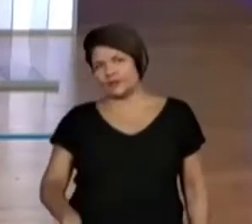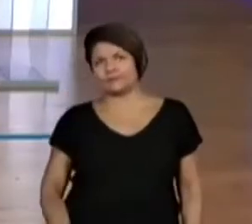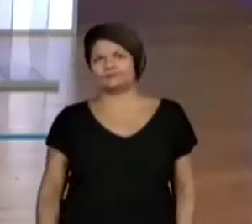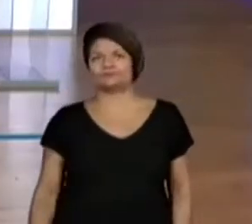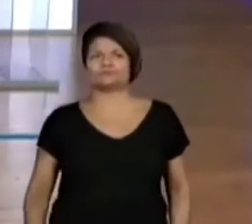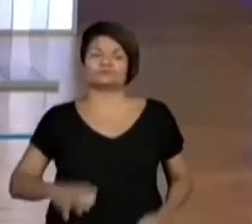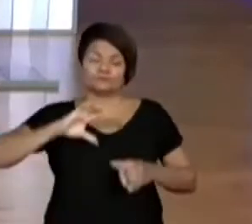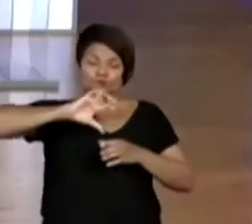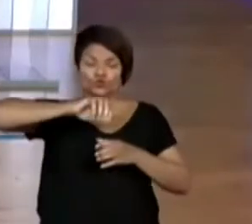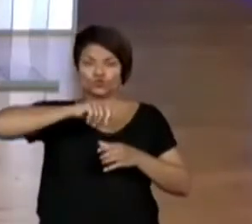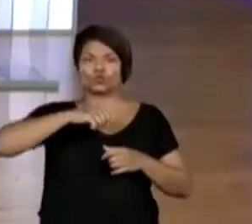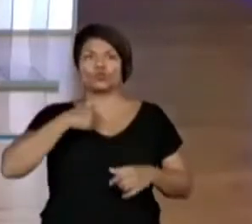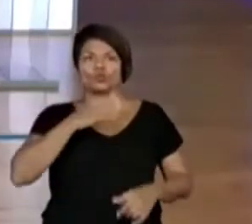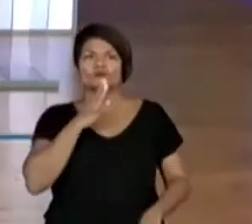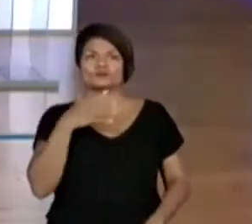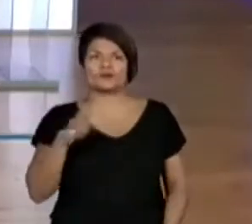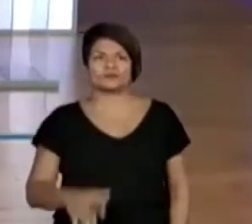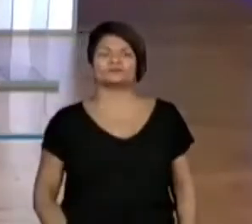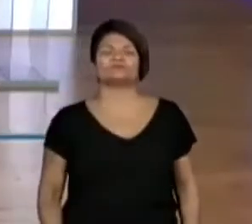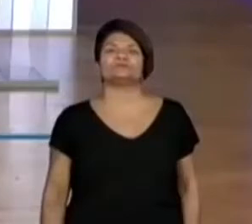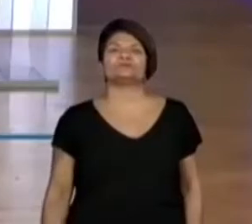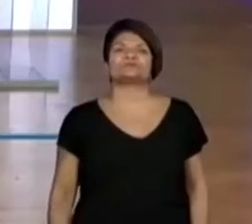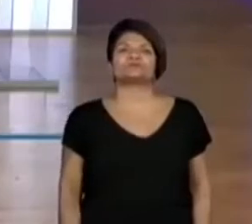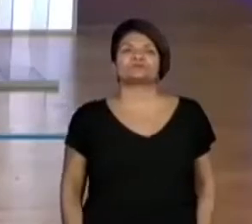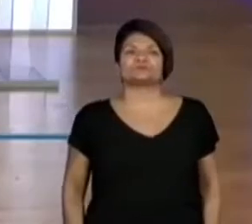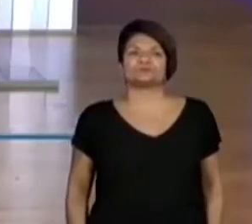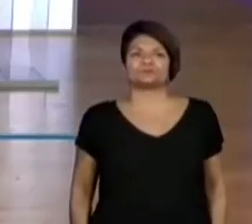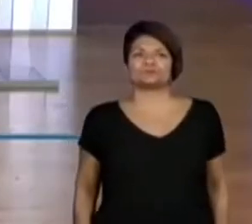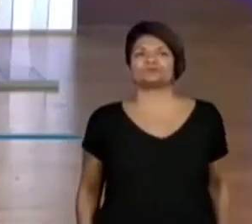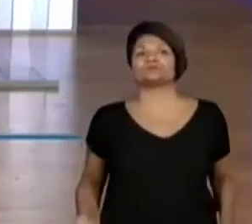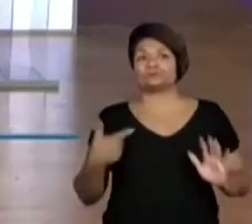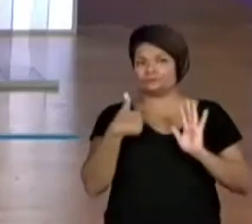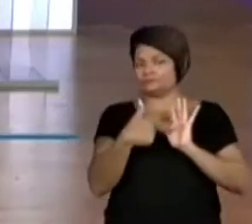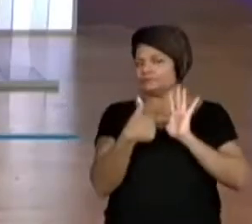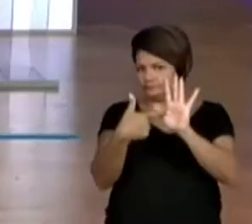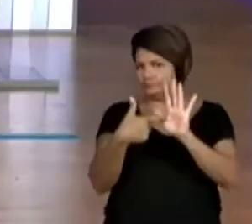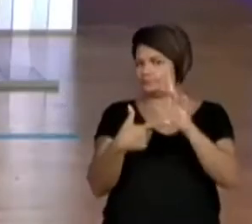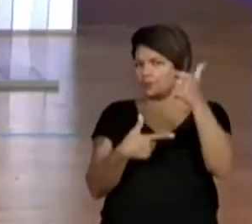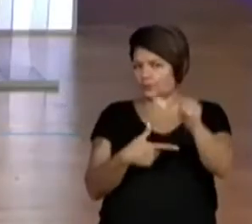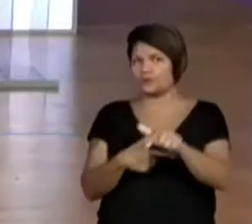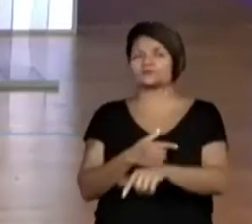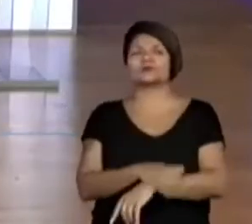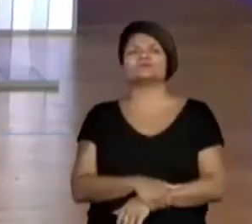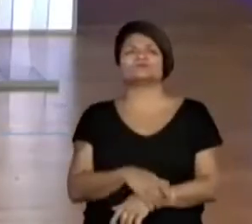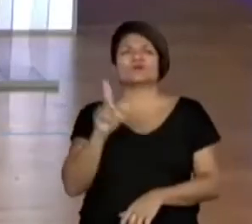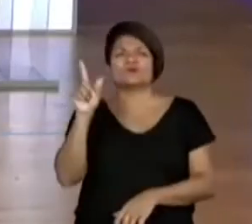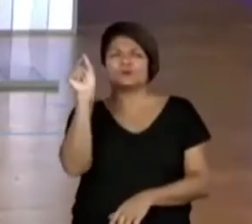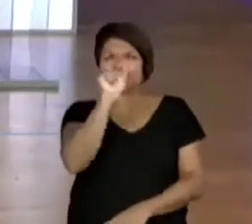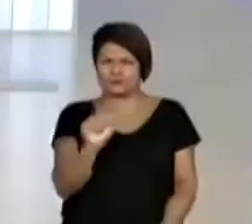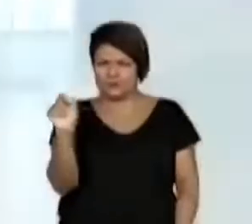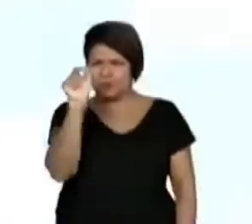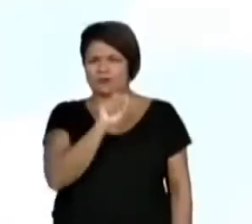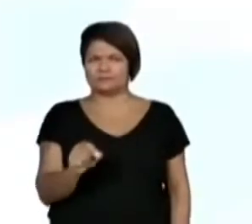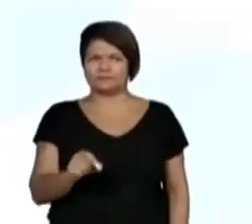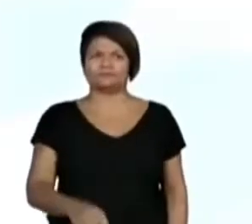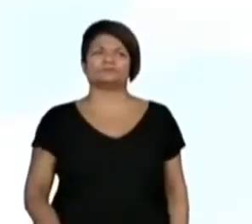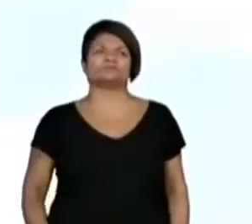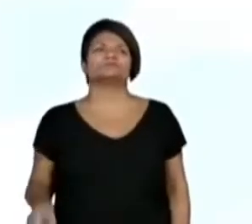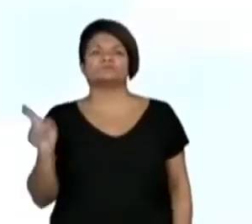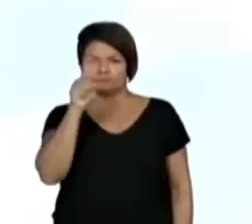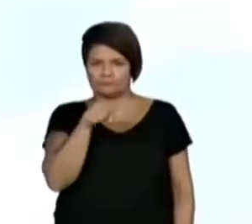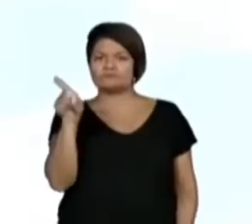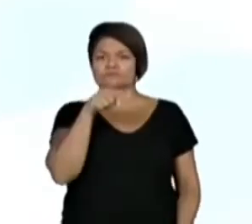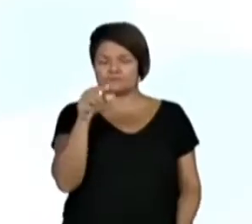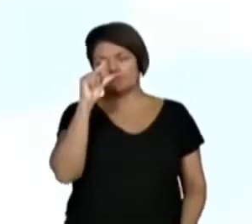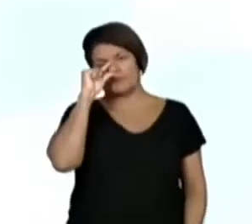suco gelado mesmo. Eu vou ler a próxima, eu vou apresentar uma por uma e daí eu vou circular. Vamos circular já, na verdade, já vamos circular. Essa eu circulo,